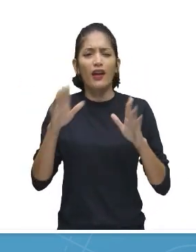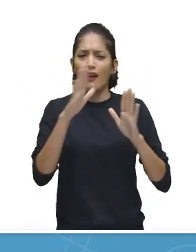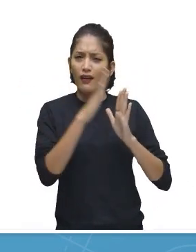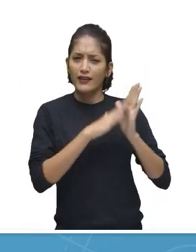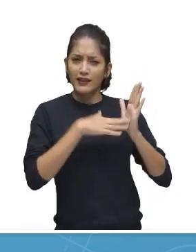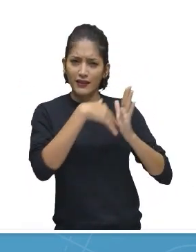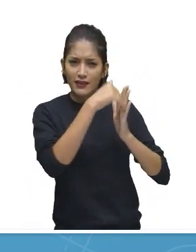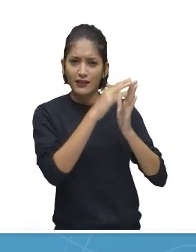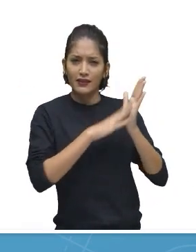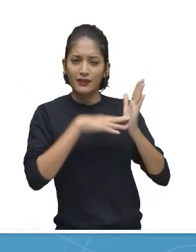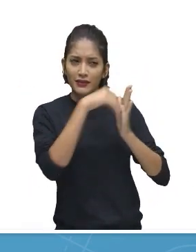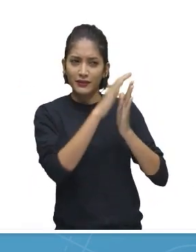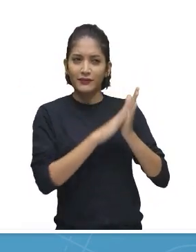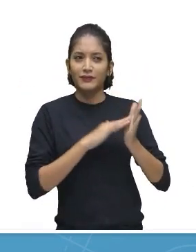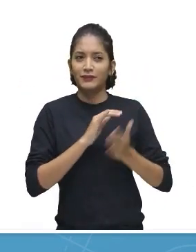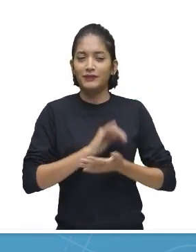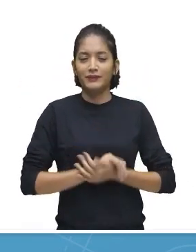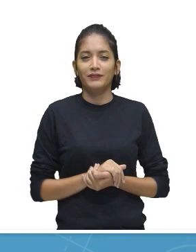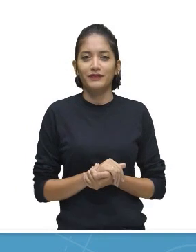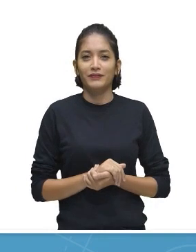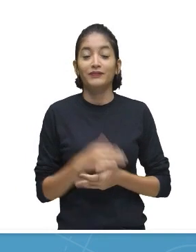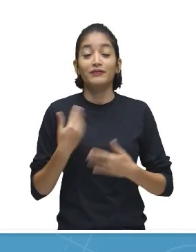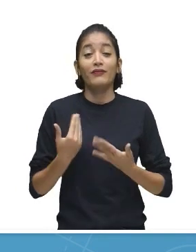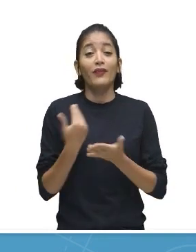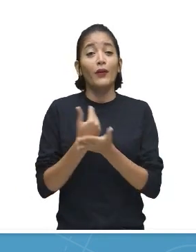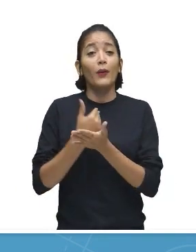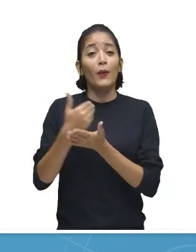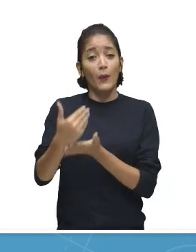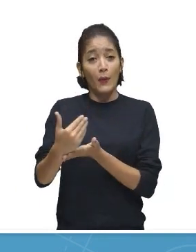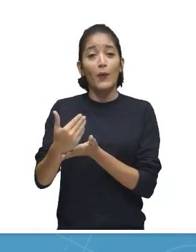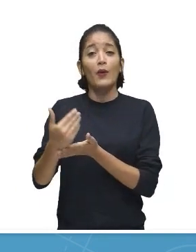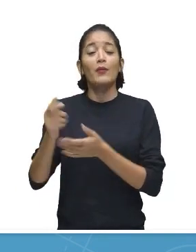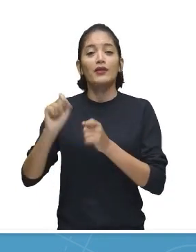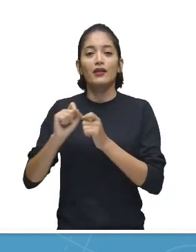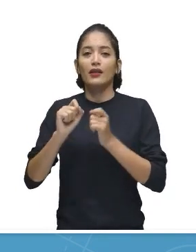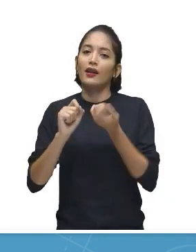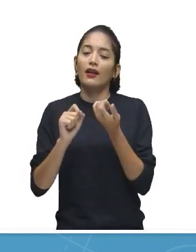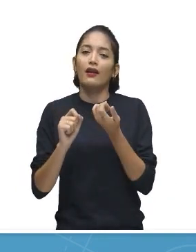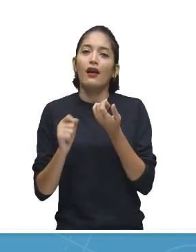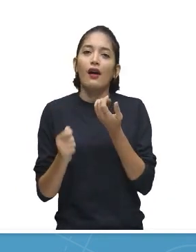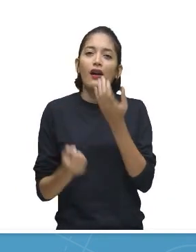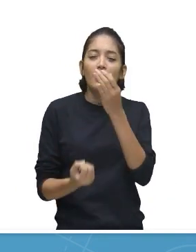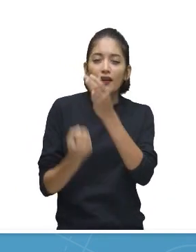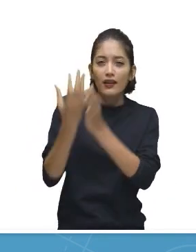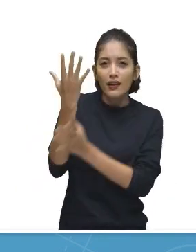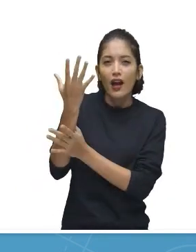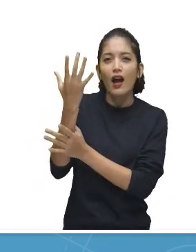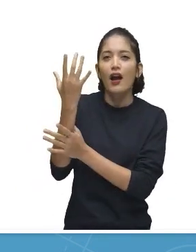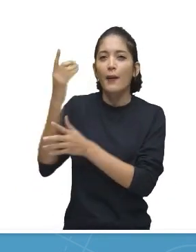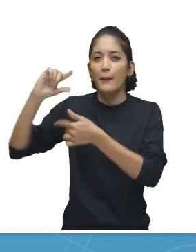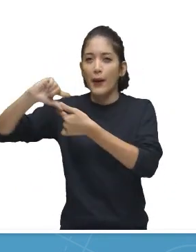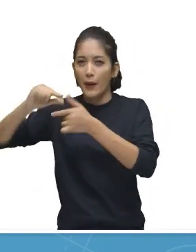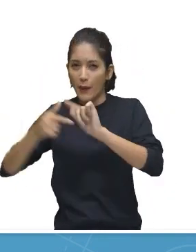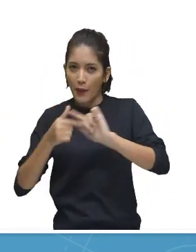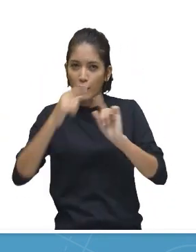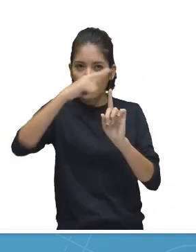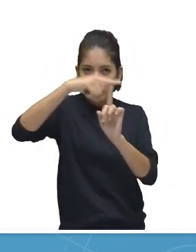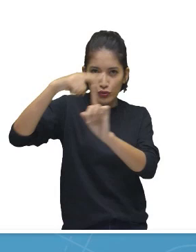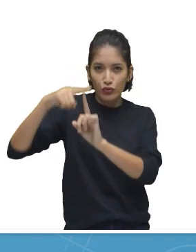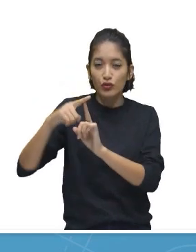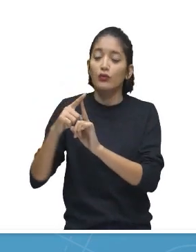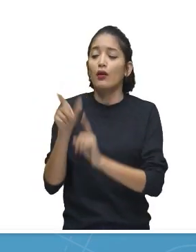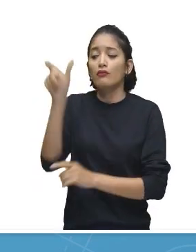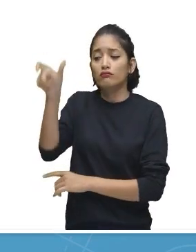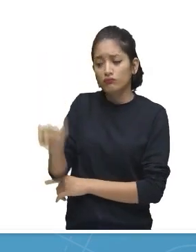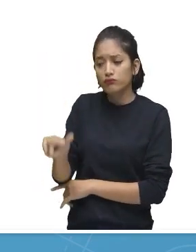Paul Cézanne. Aí ele começou a geometrizar um pouco as formas, aí ele está retratando figuras